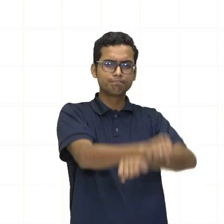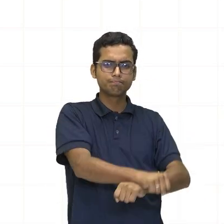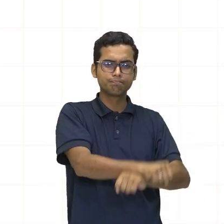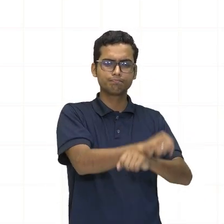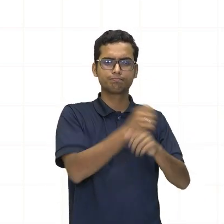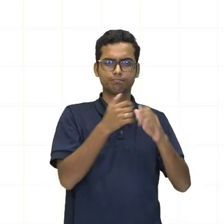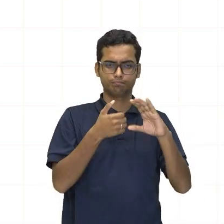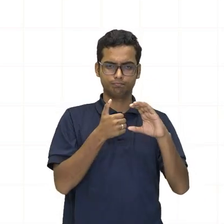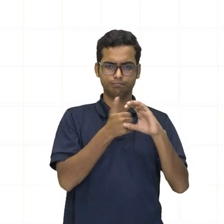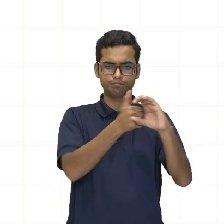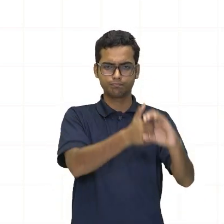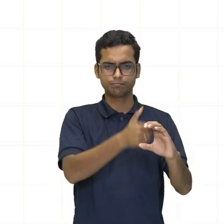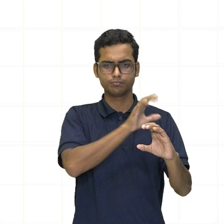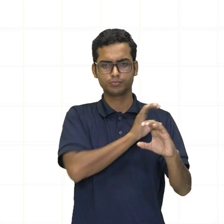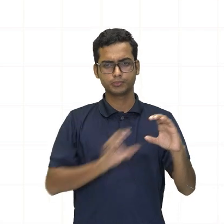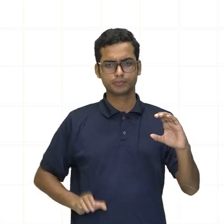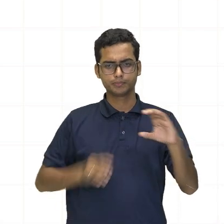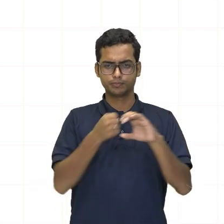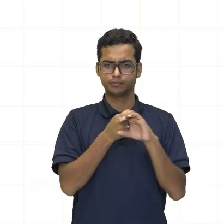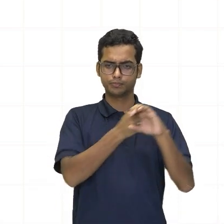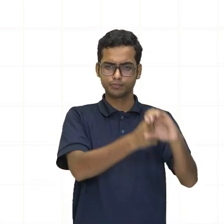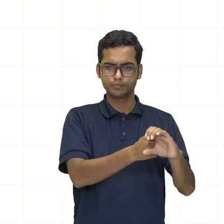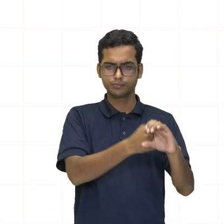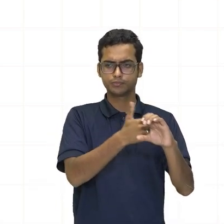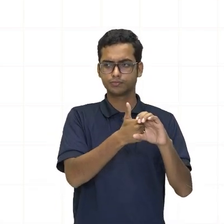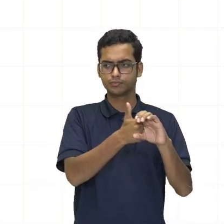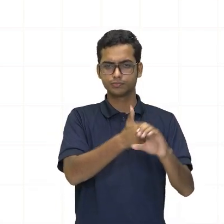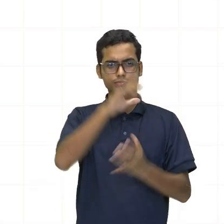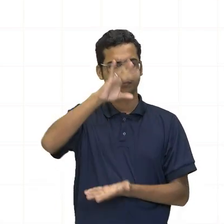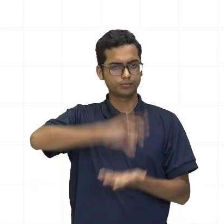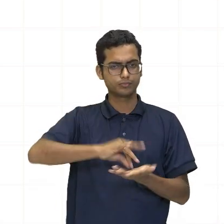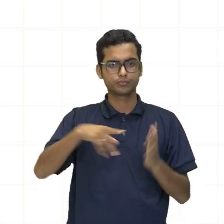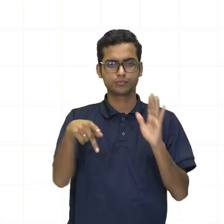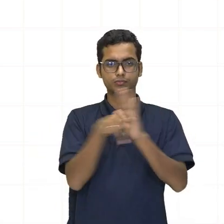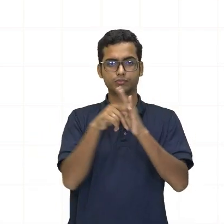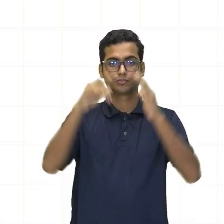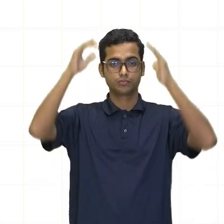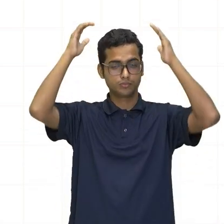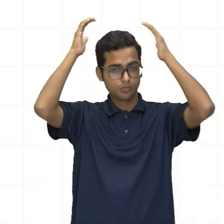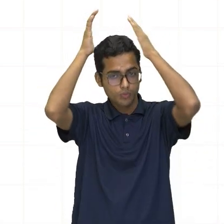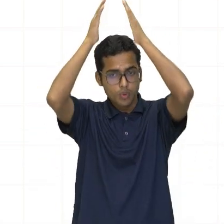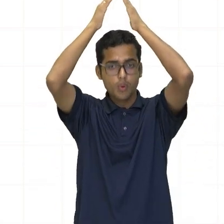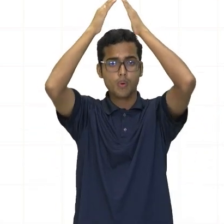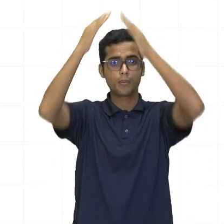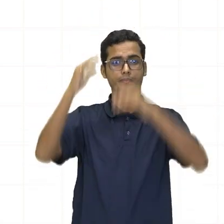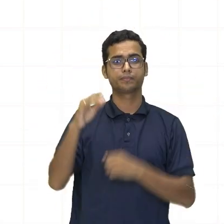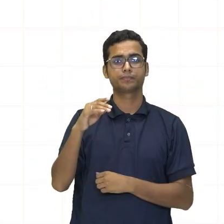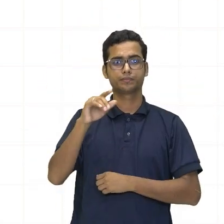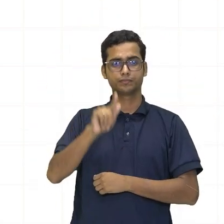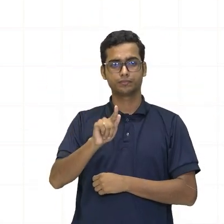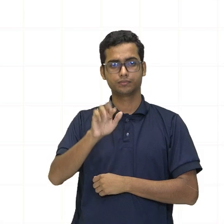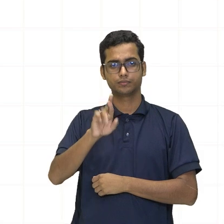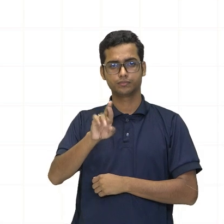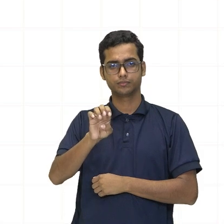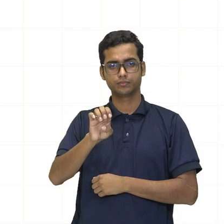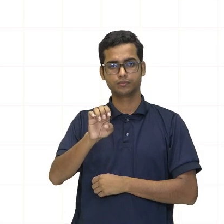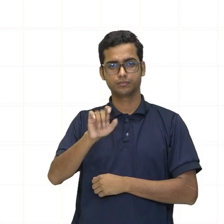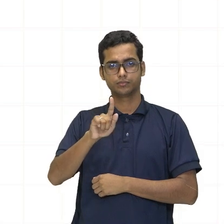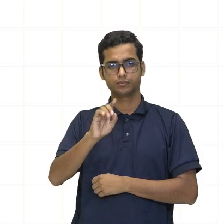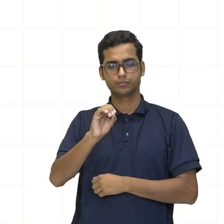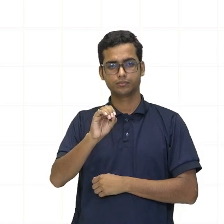Vamos verificar que o Papa Gregório I vai reconhecia